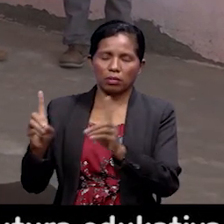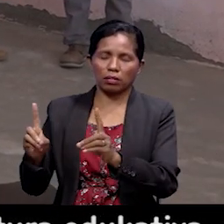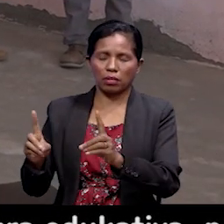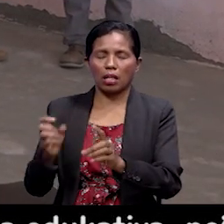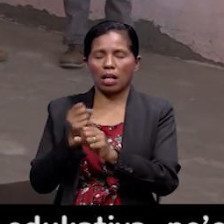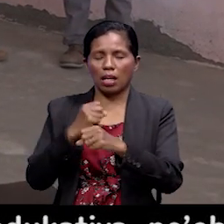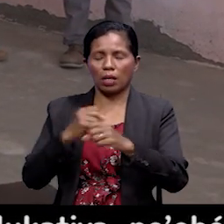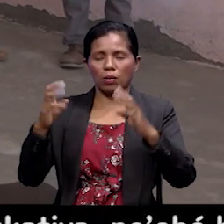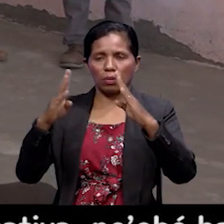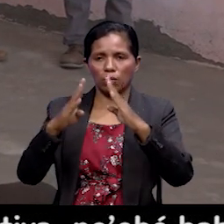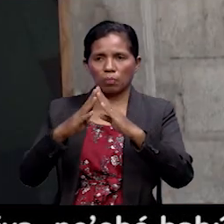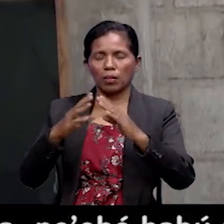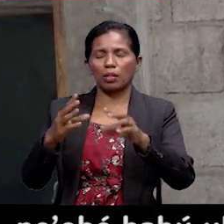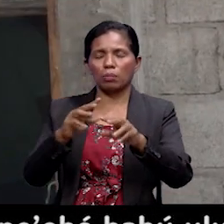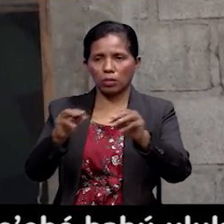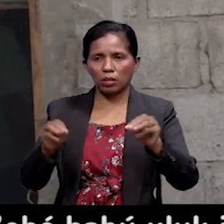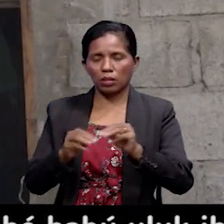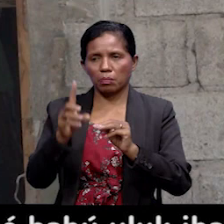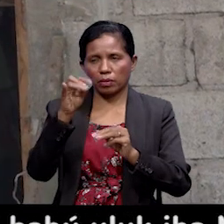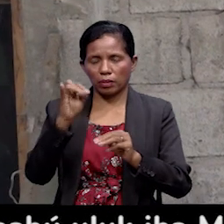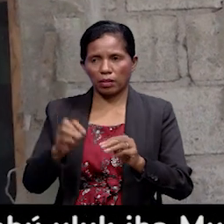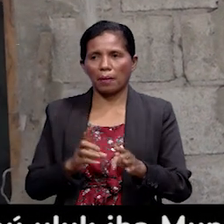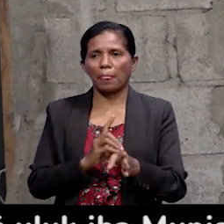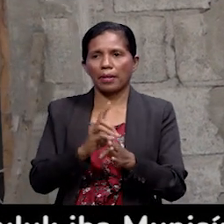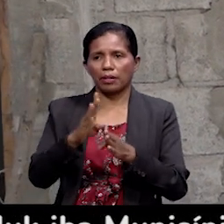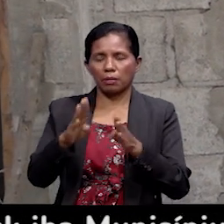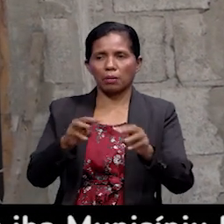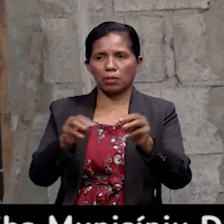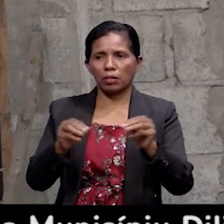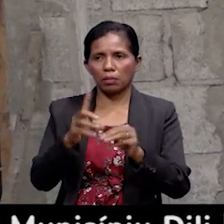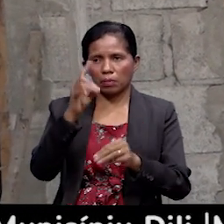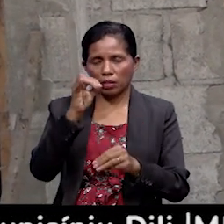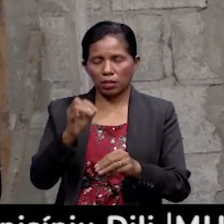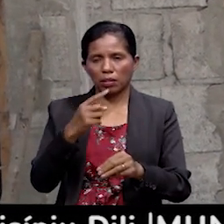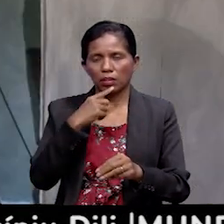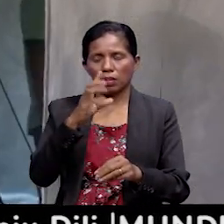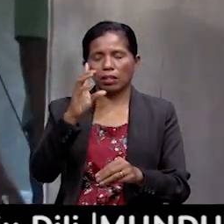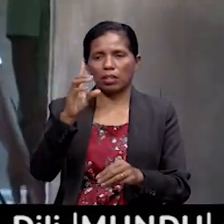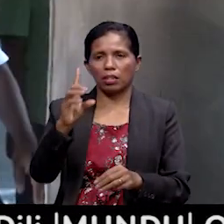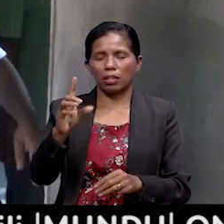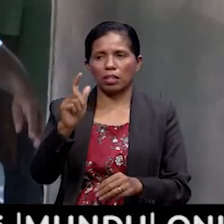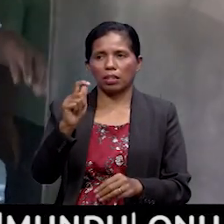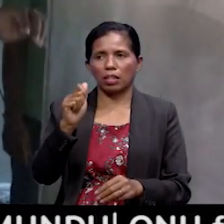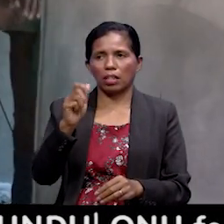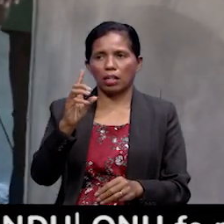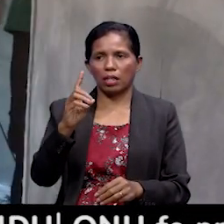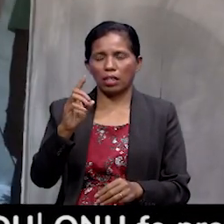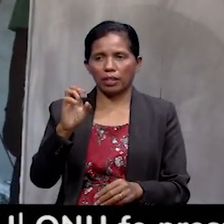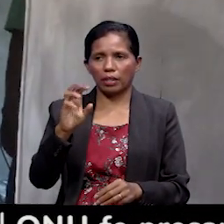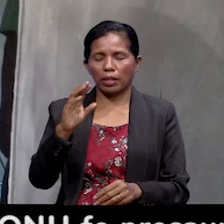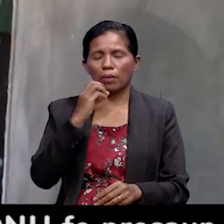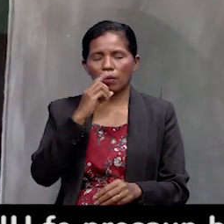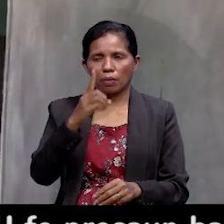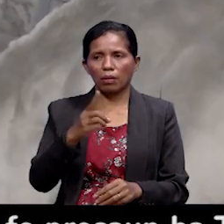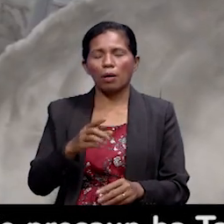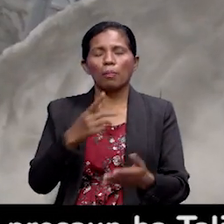uma Bitlike e a município de Ilha. Diretor Delegação Município de Ilha, Tadeu Francisco de Araújo Soares Atete, Projeto